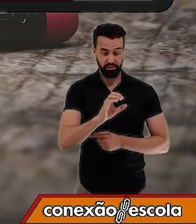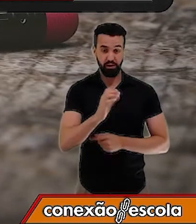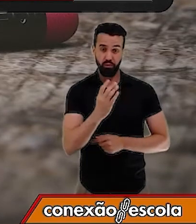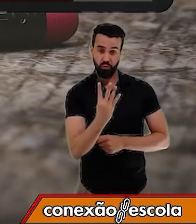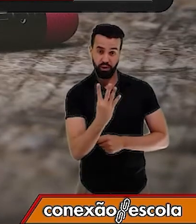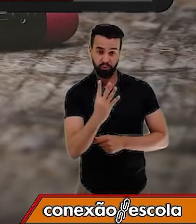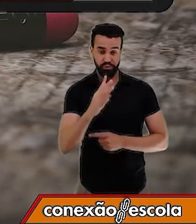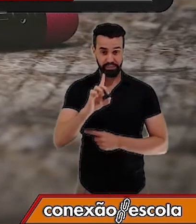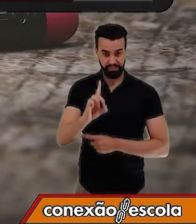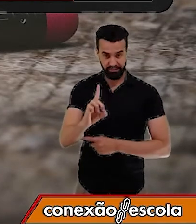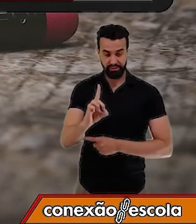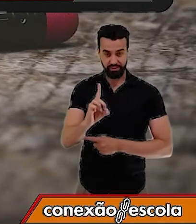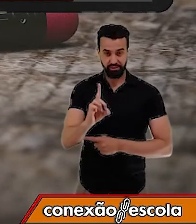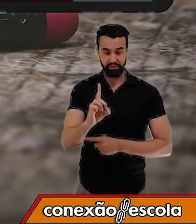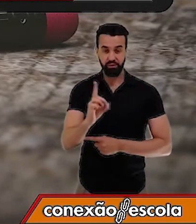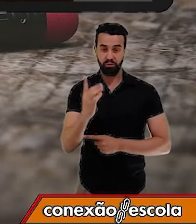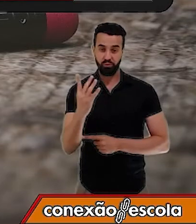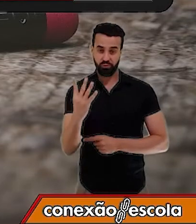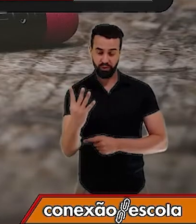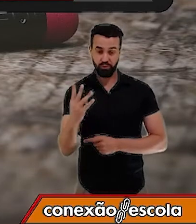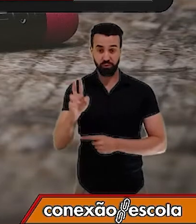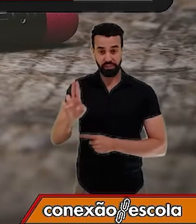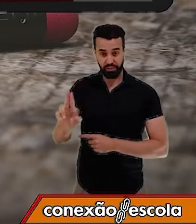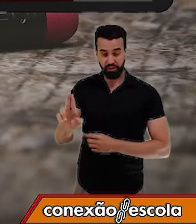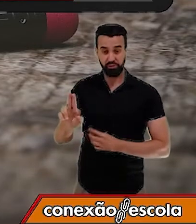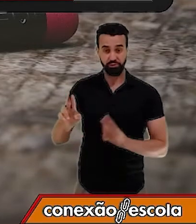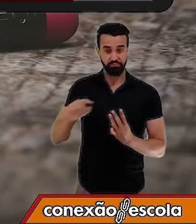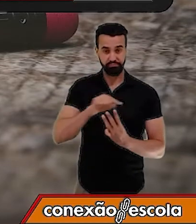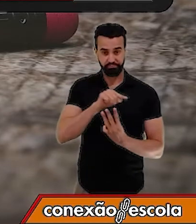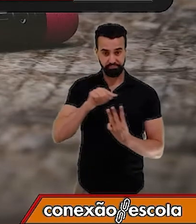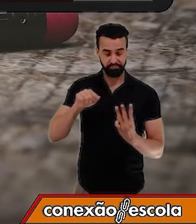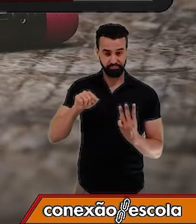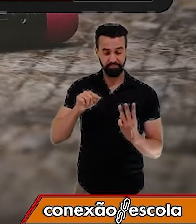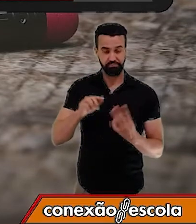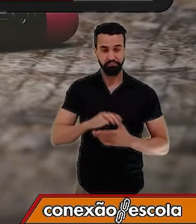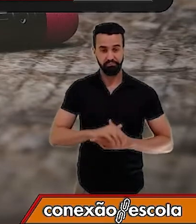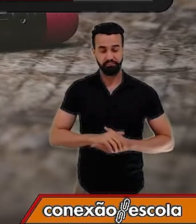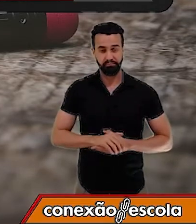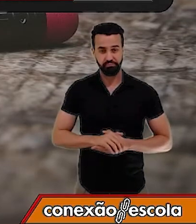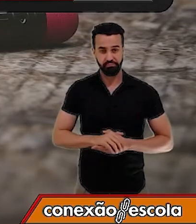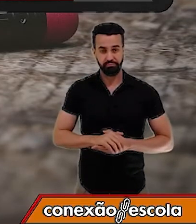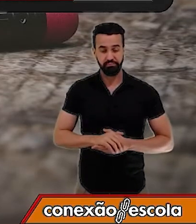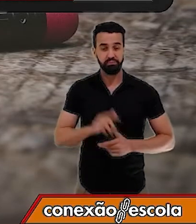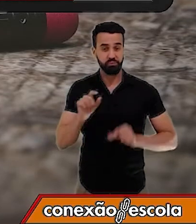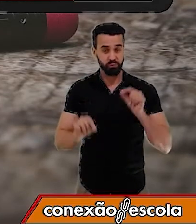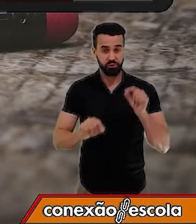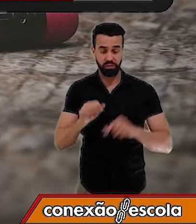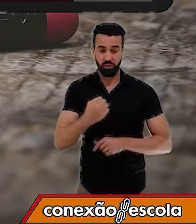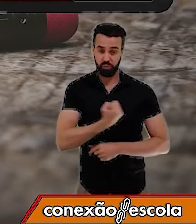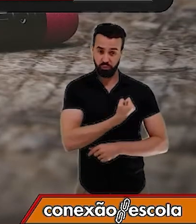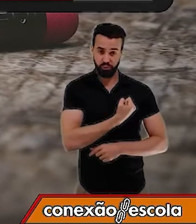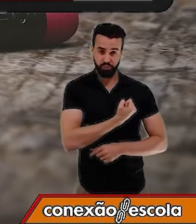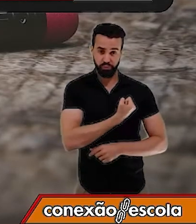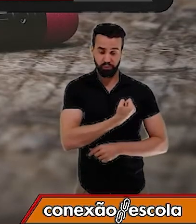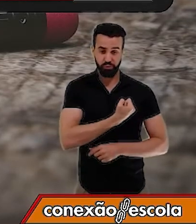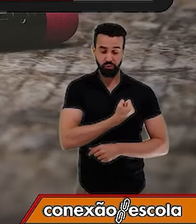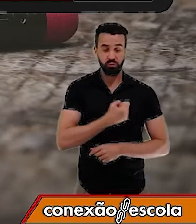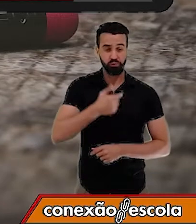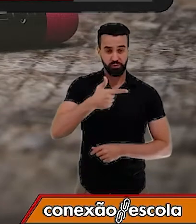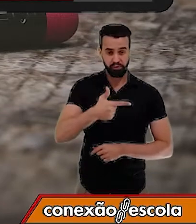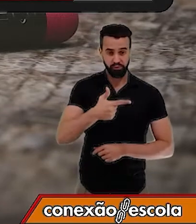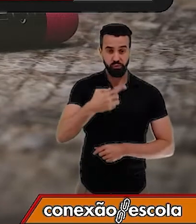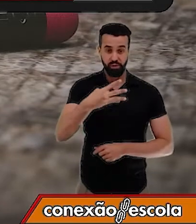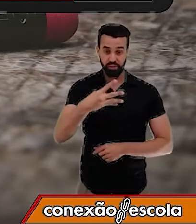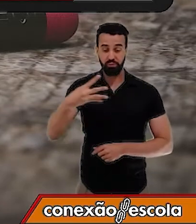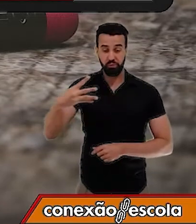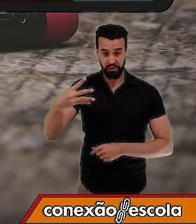4 dezenas e 4 unidades, que forma o número